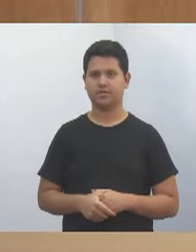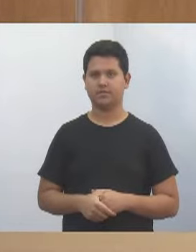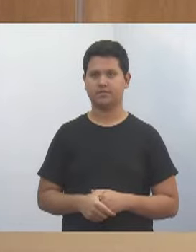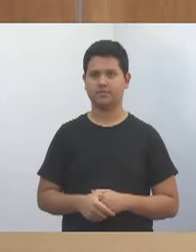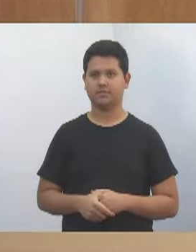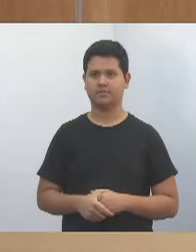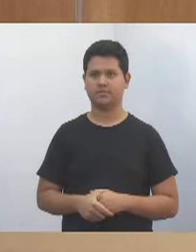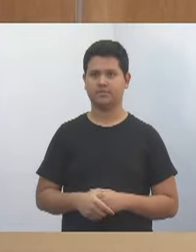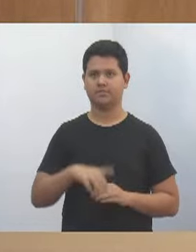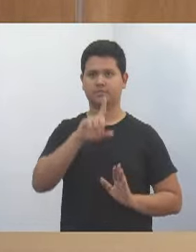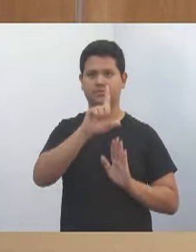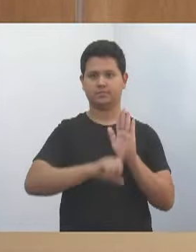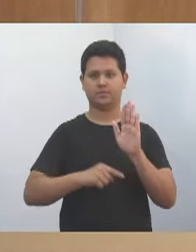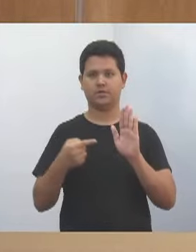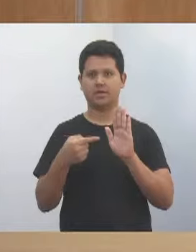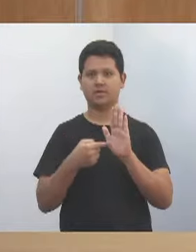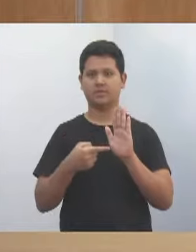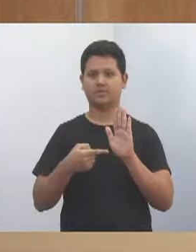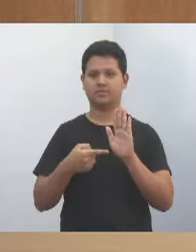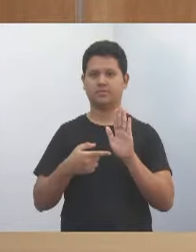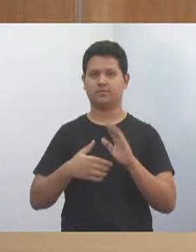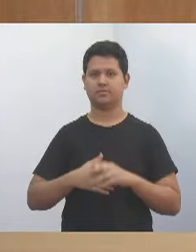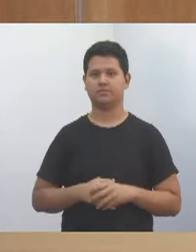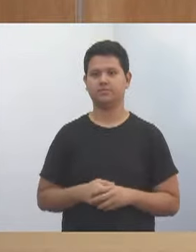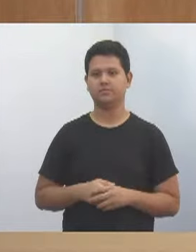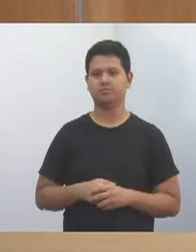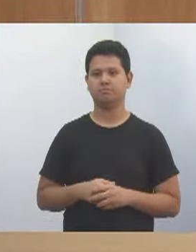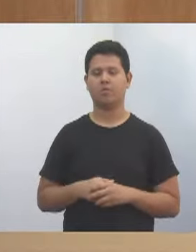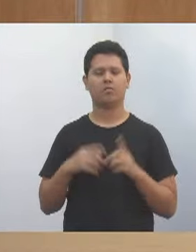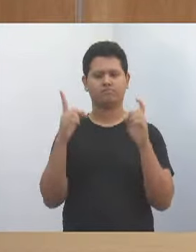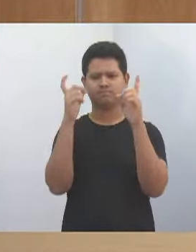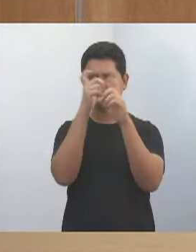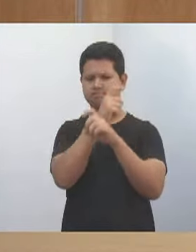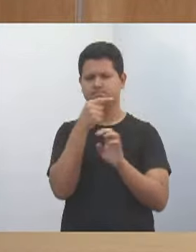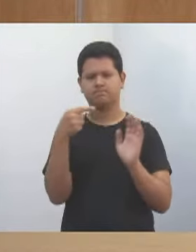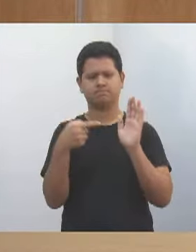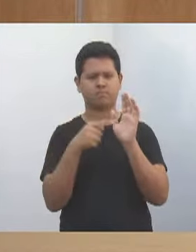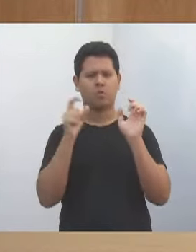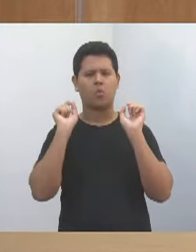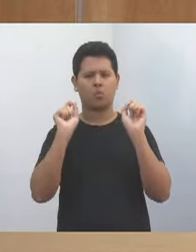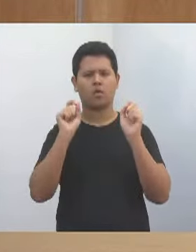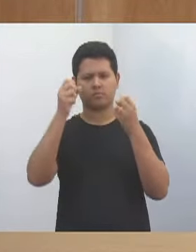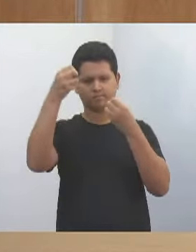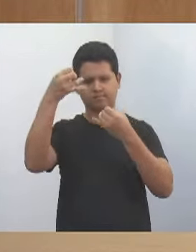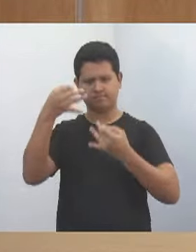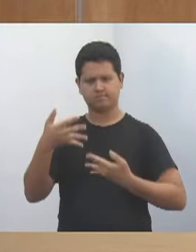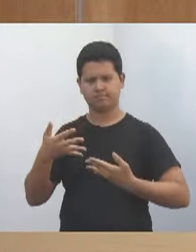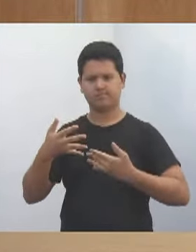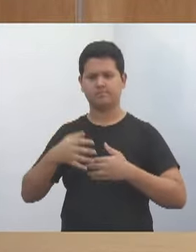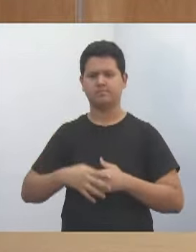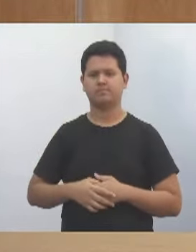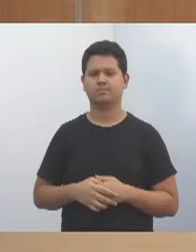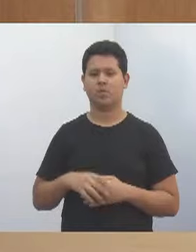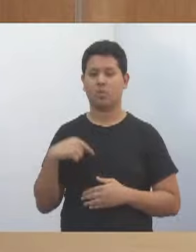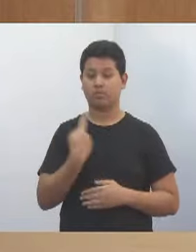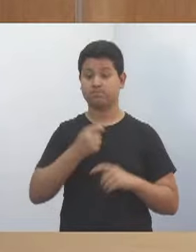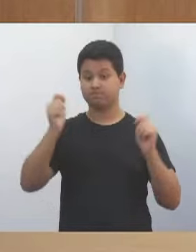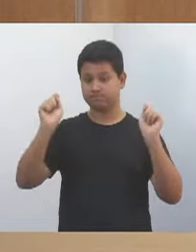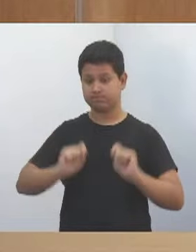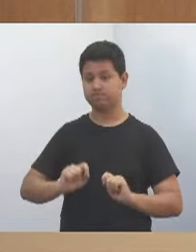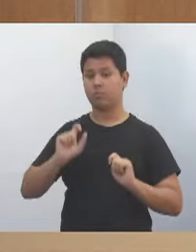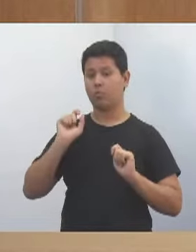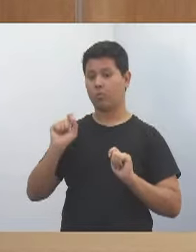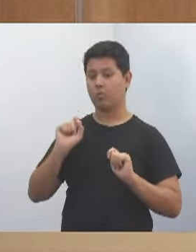si não é uma lei muito complicada. A lei diz que nós precisamos